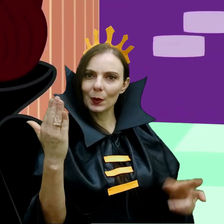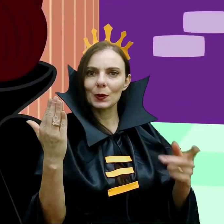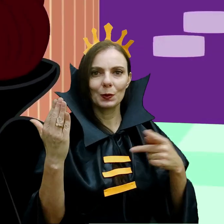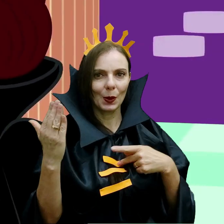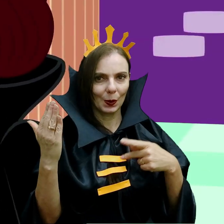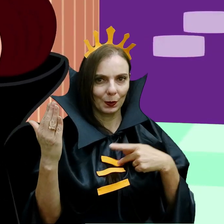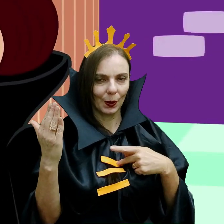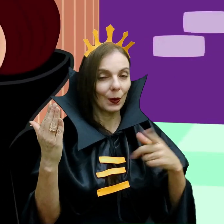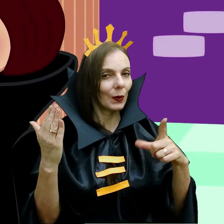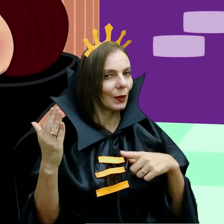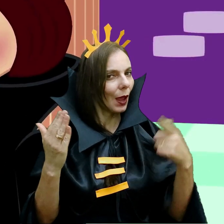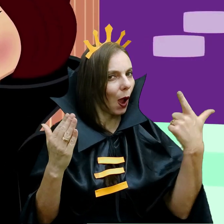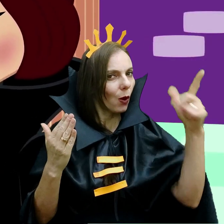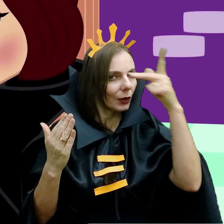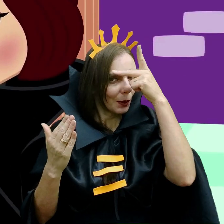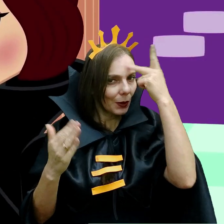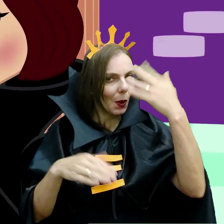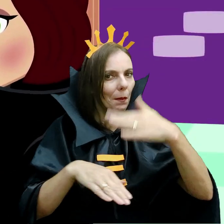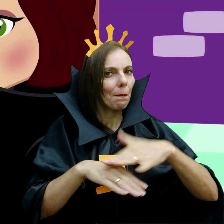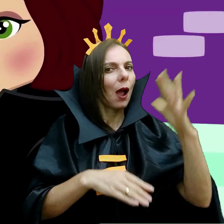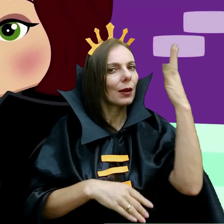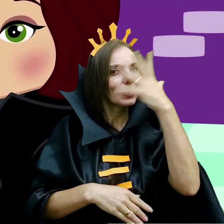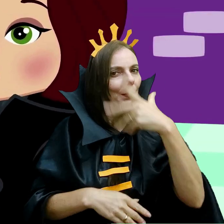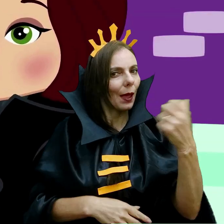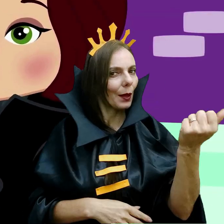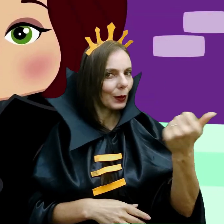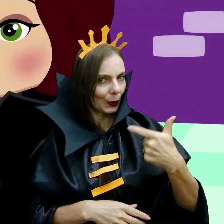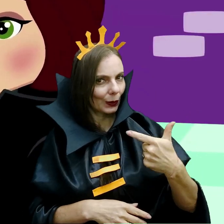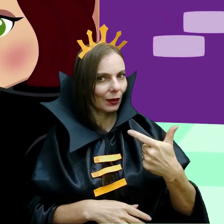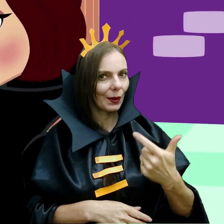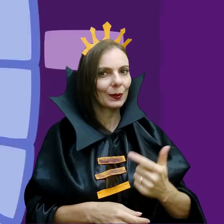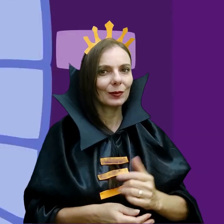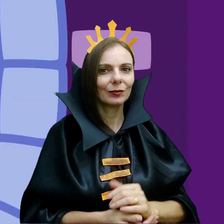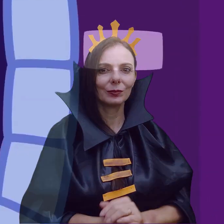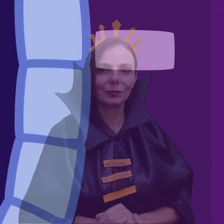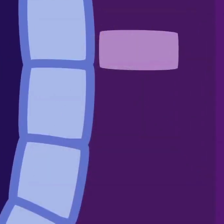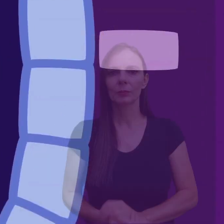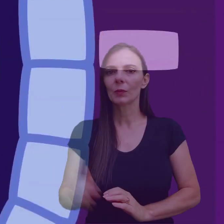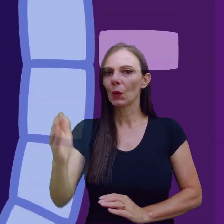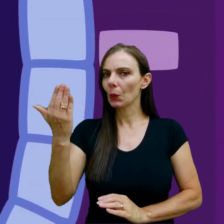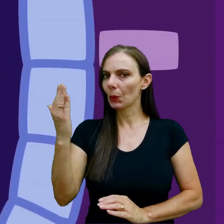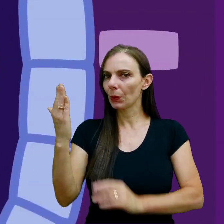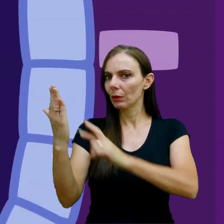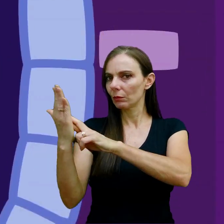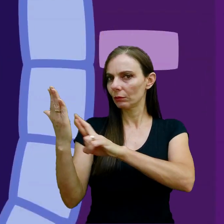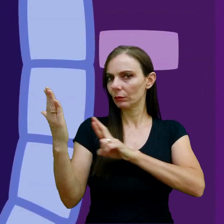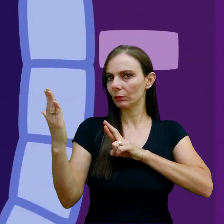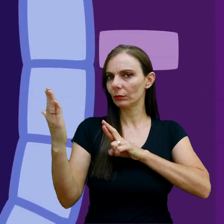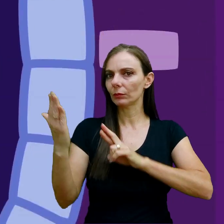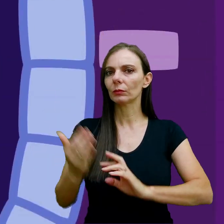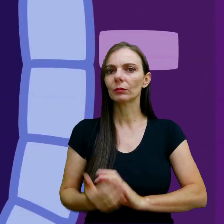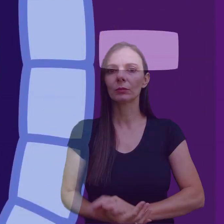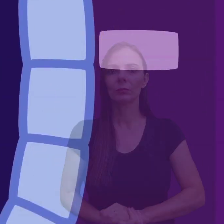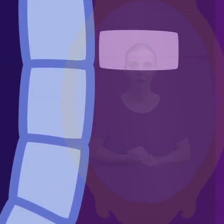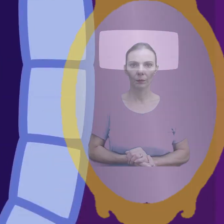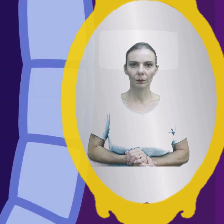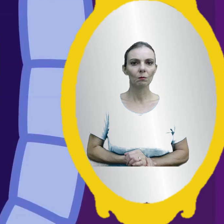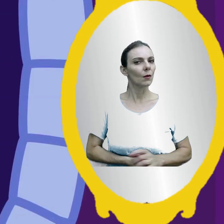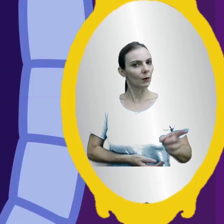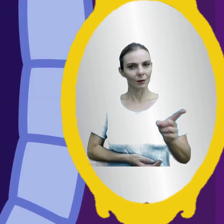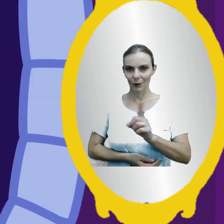Espelho, espelho meu, existe alguém mais bela do que eu? E o espelho respondia,